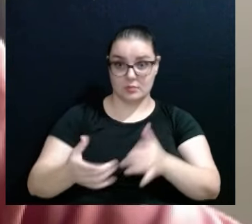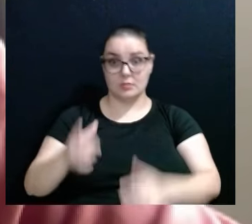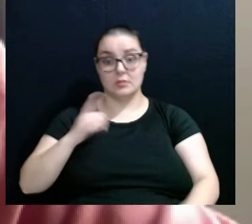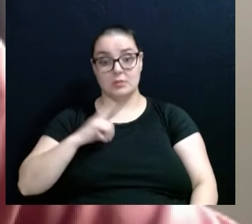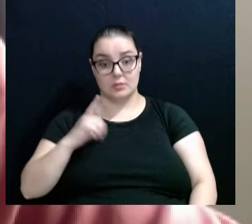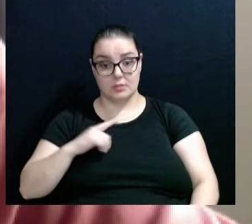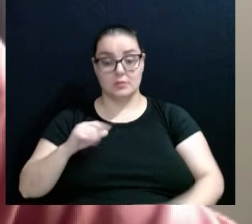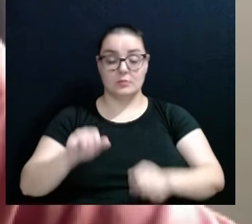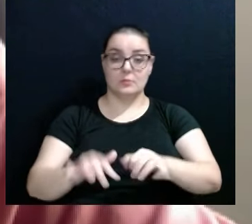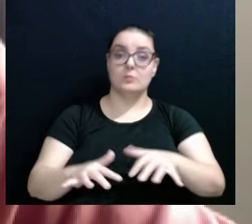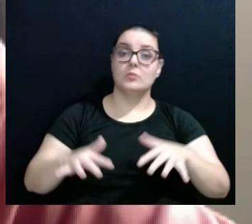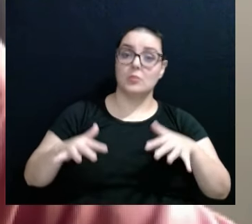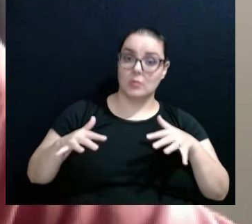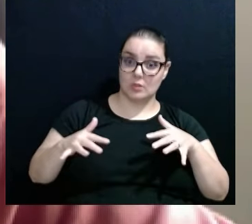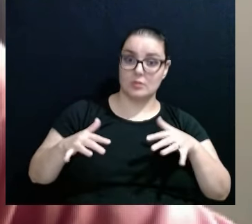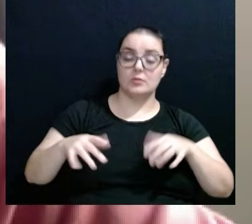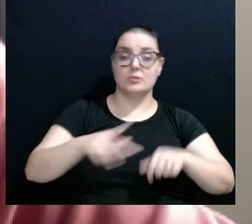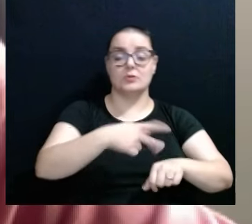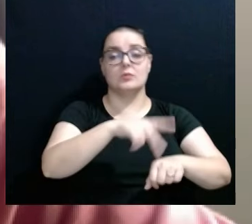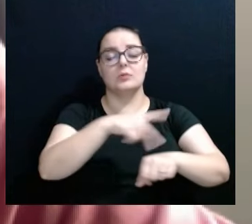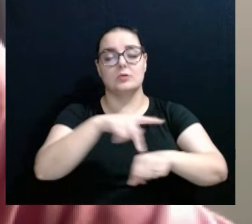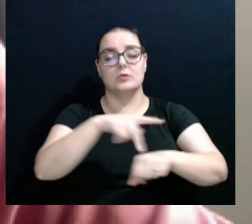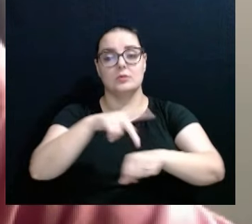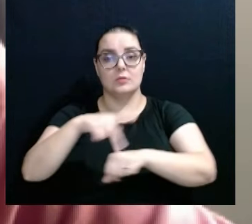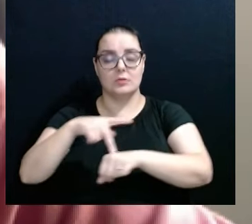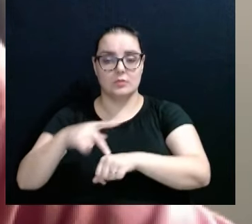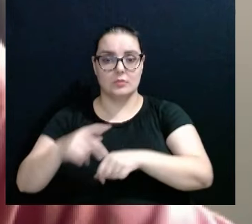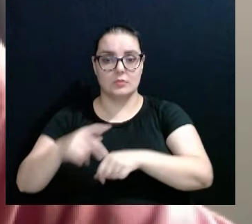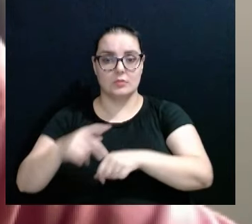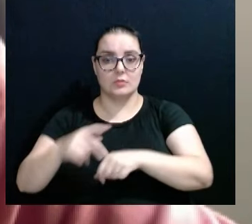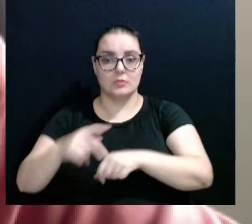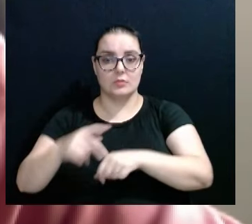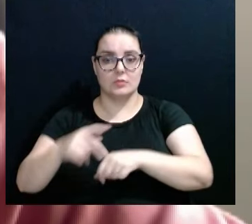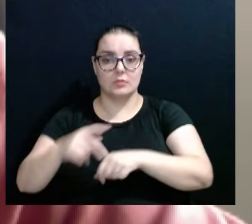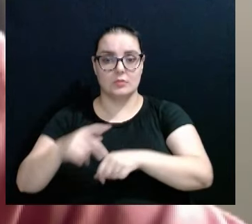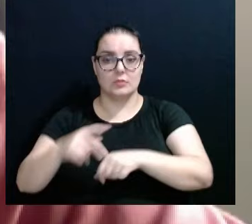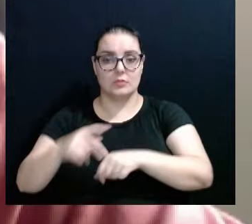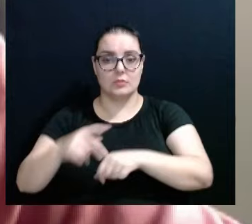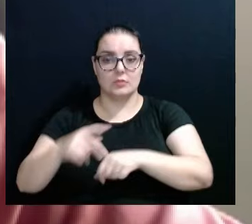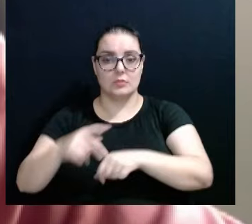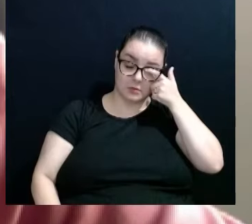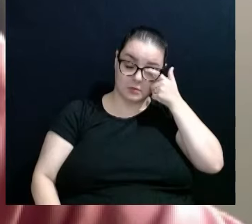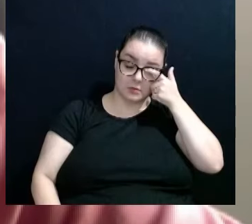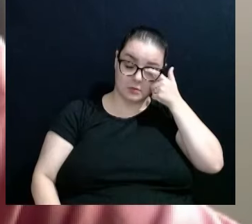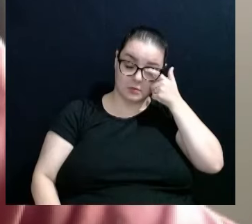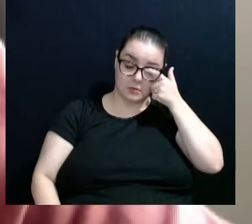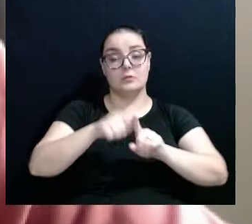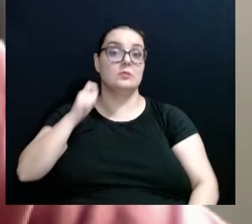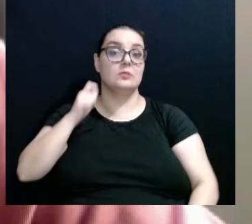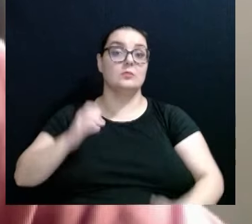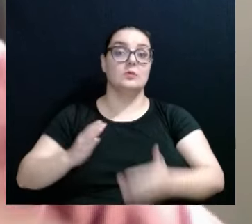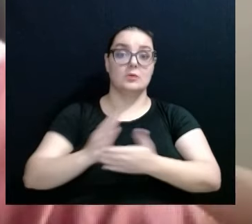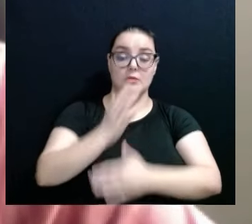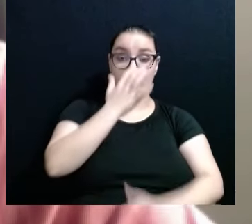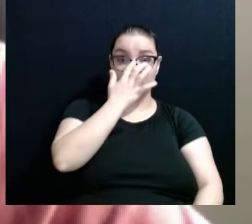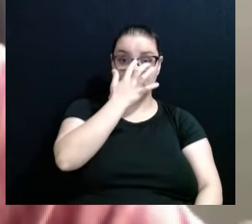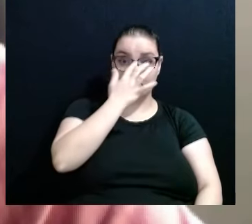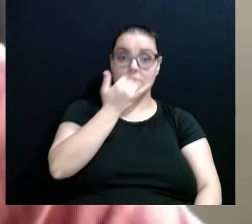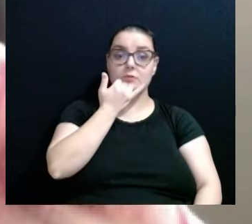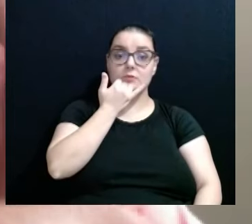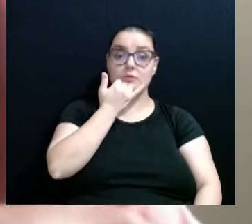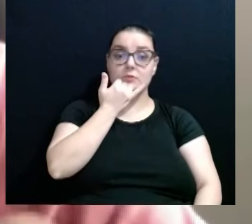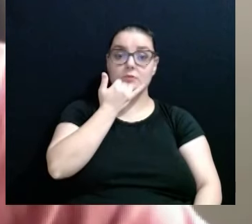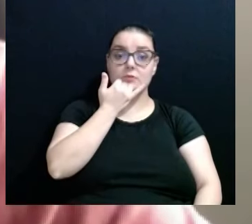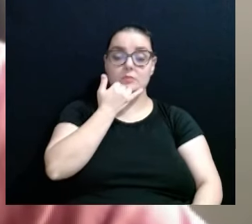capítulos, e haverá uma plenária dos países em abril para aprovar,